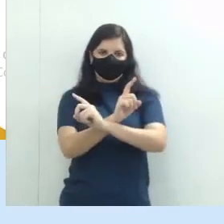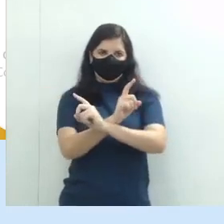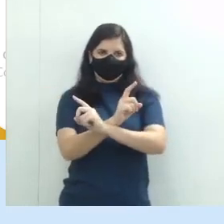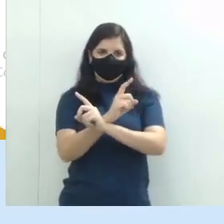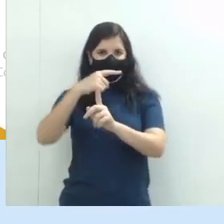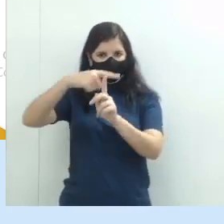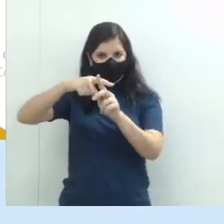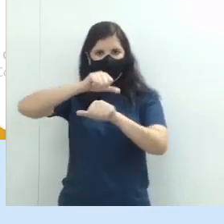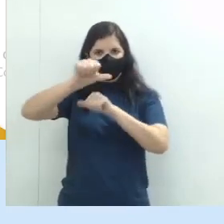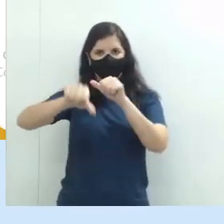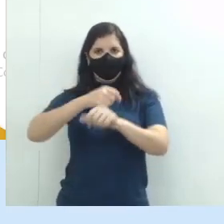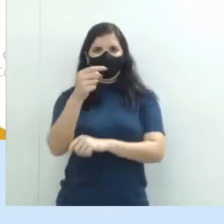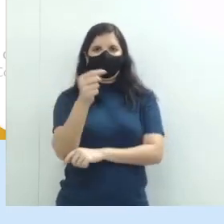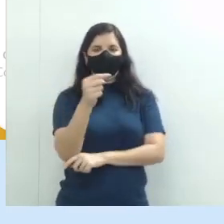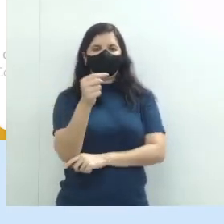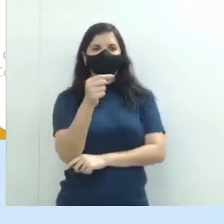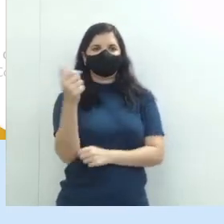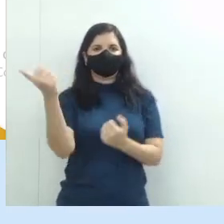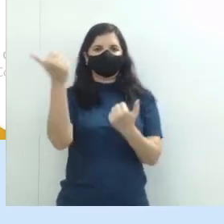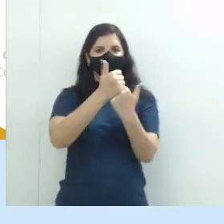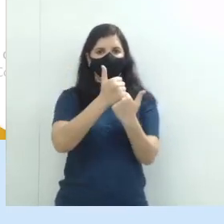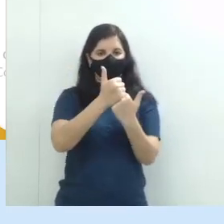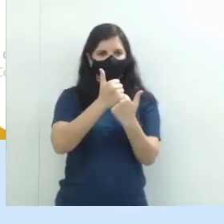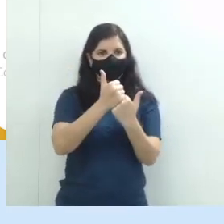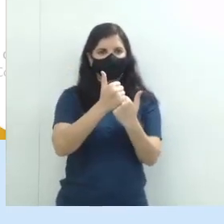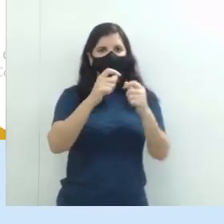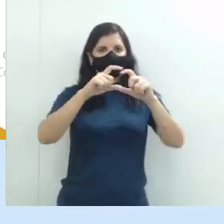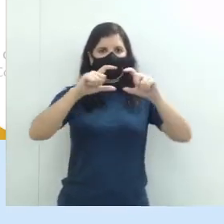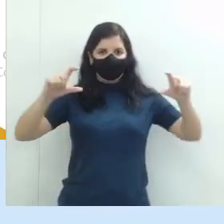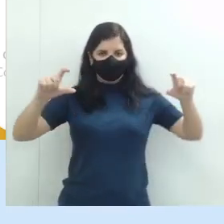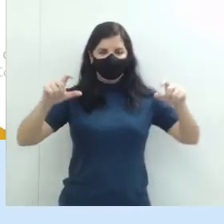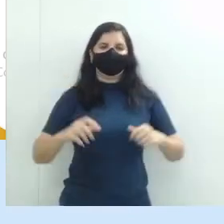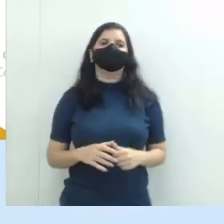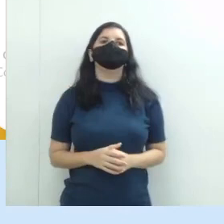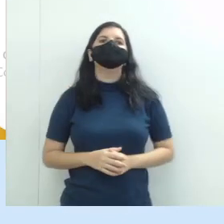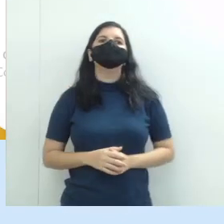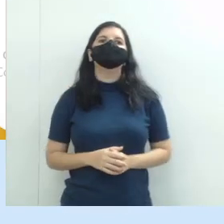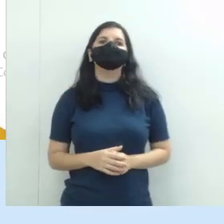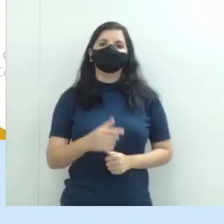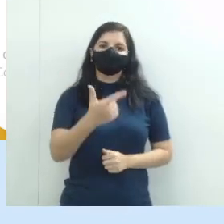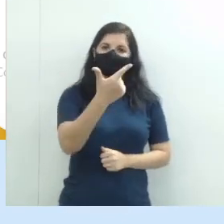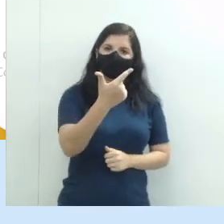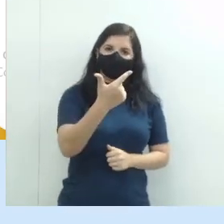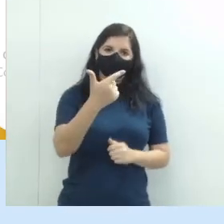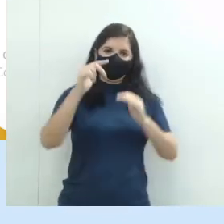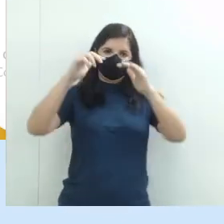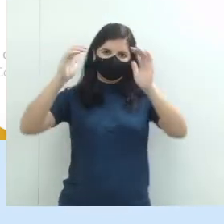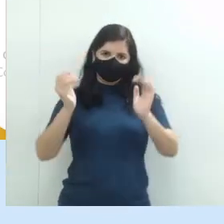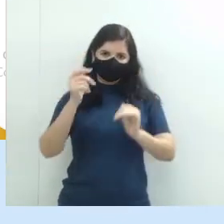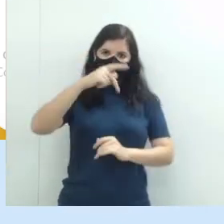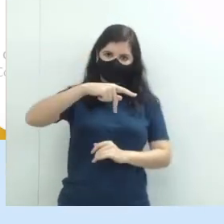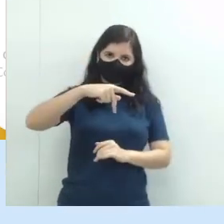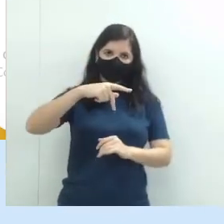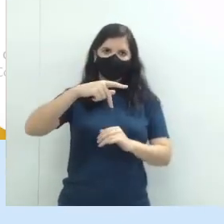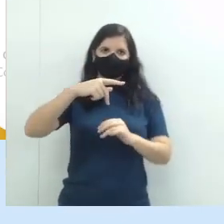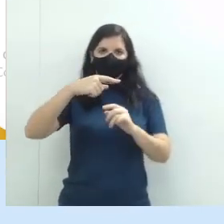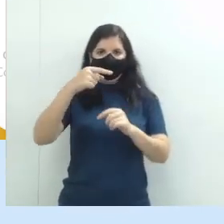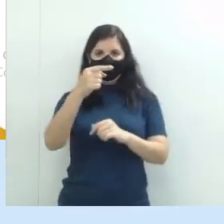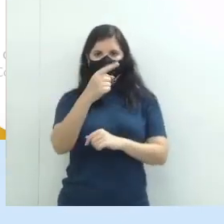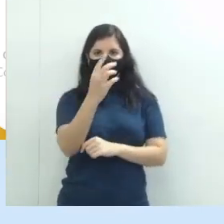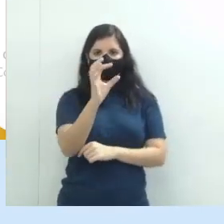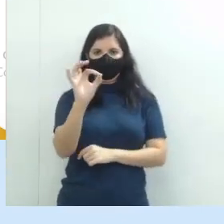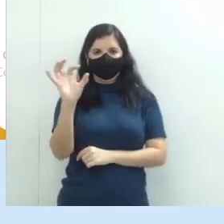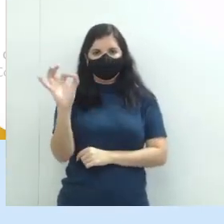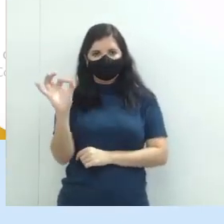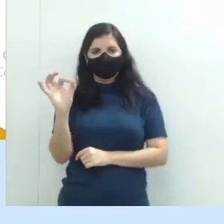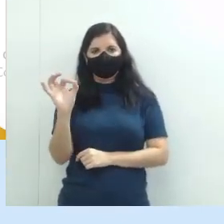disso. E aí vamos substituir na outra equação, ok? Vamos lá. 2 vezes m é a mesma coisa